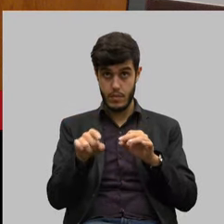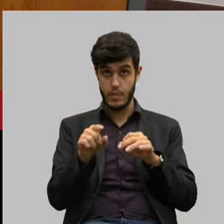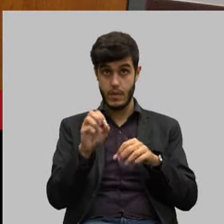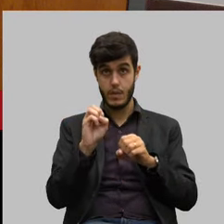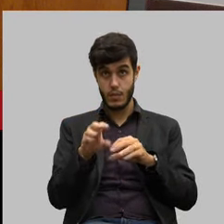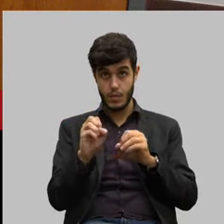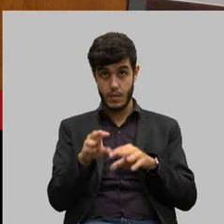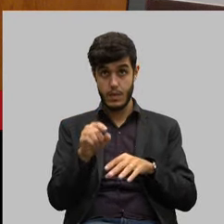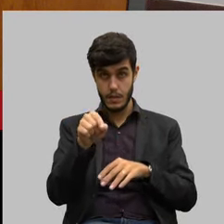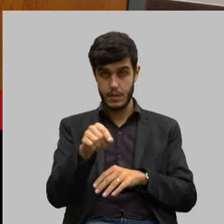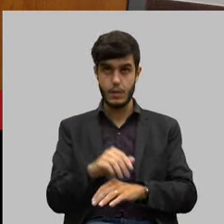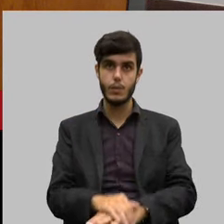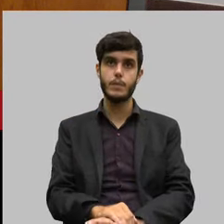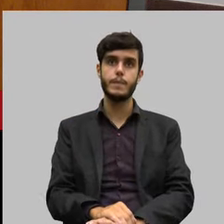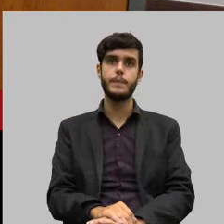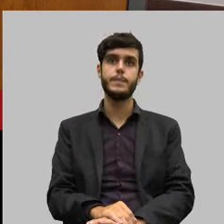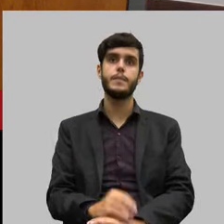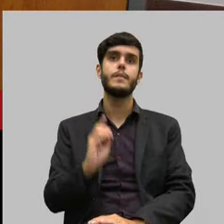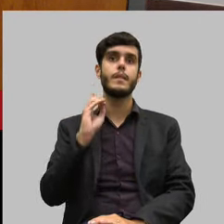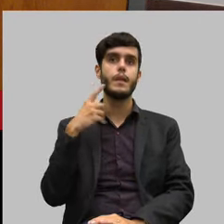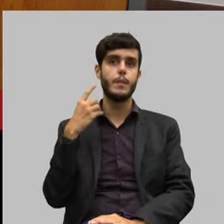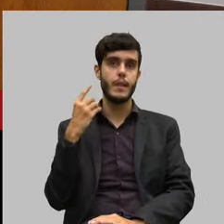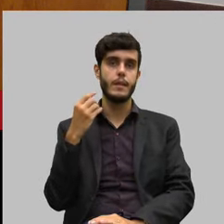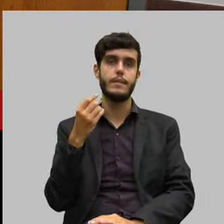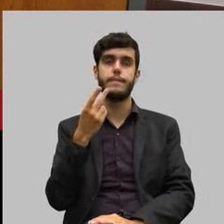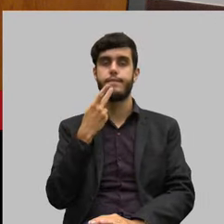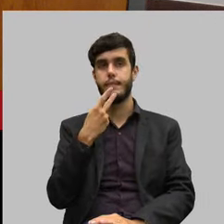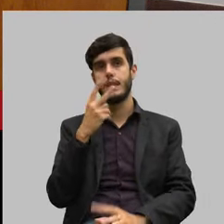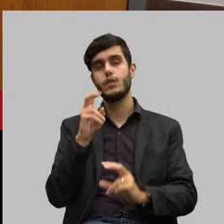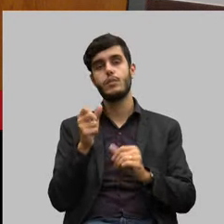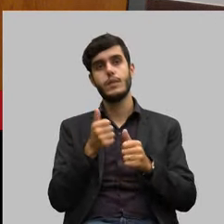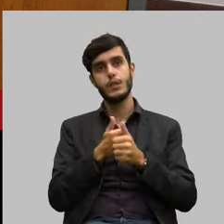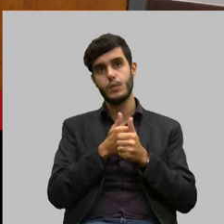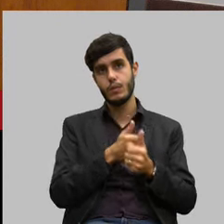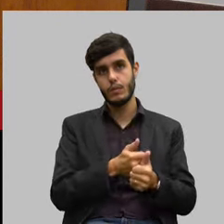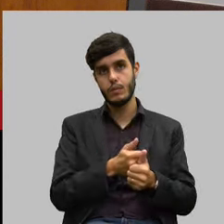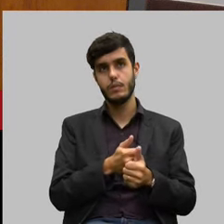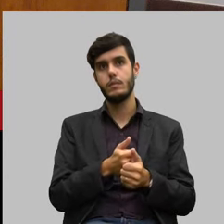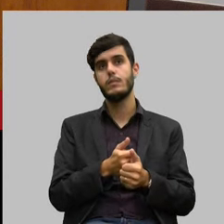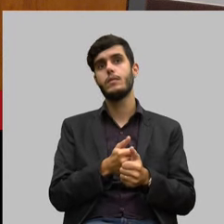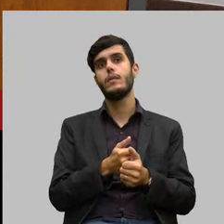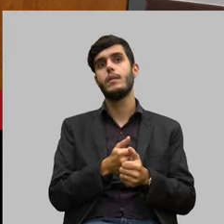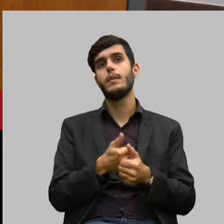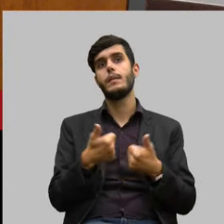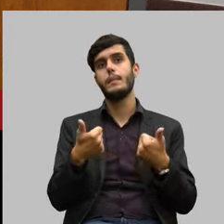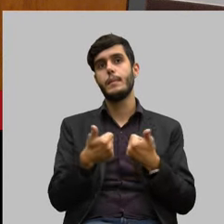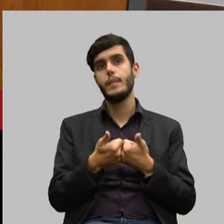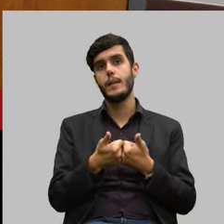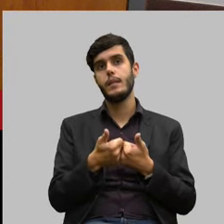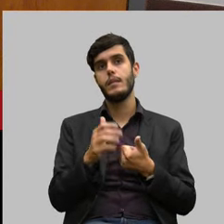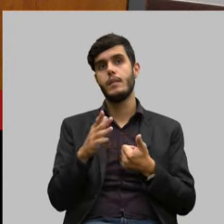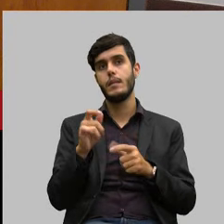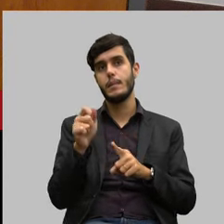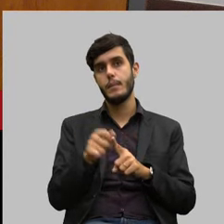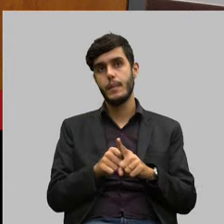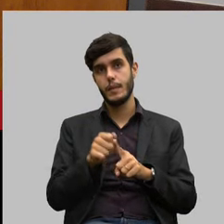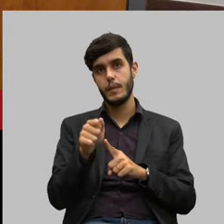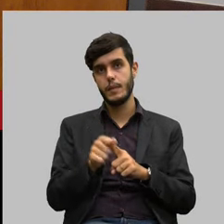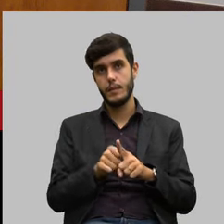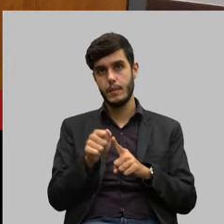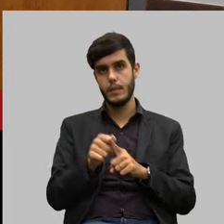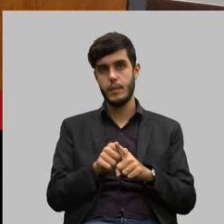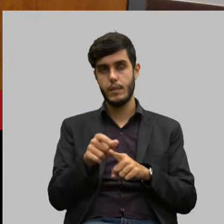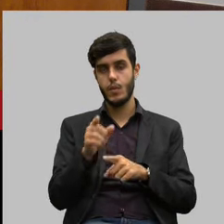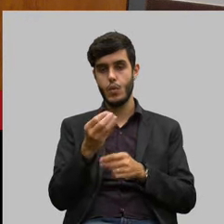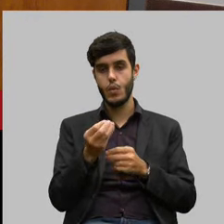eh deputada eh nós fazemos um acompanhamento assim am miúde a cada mês da execução e